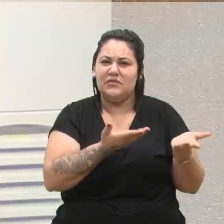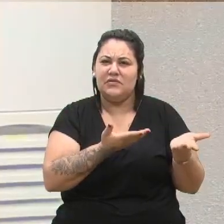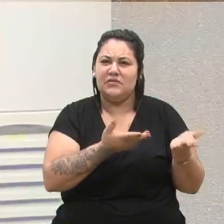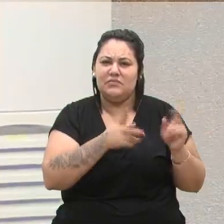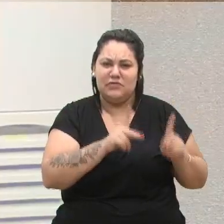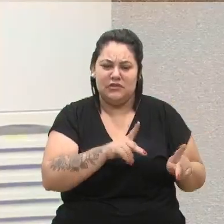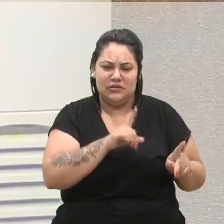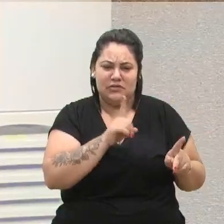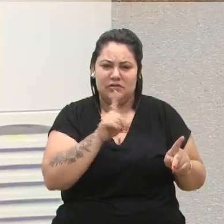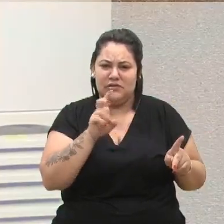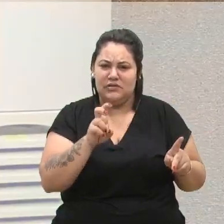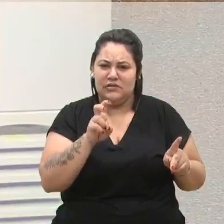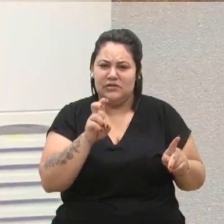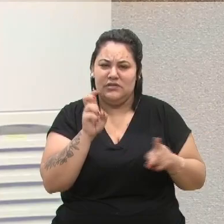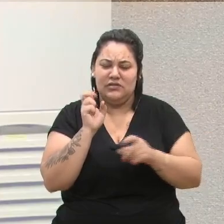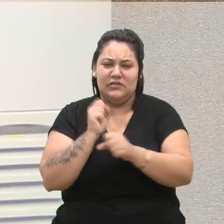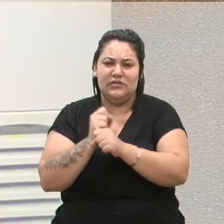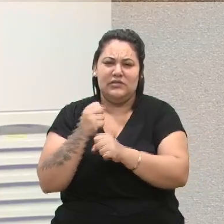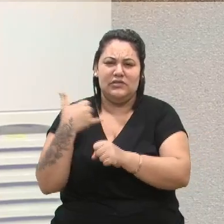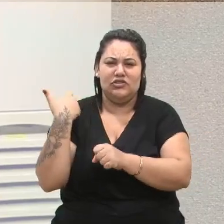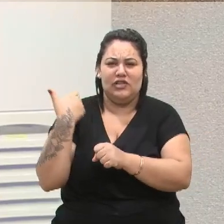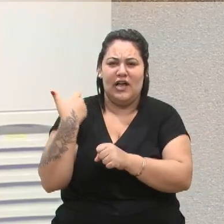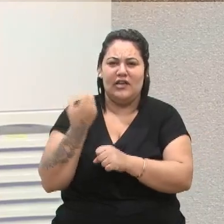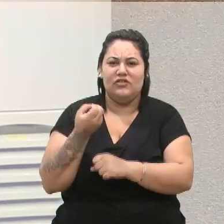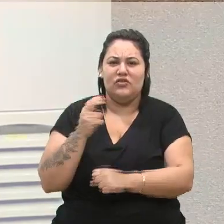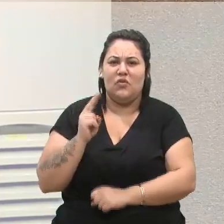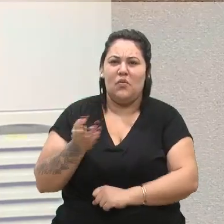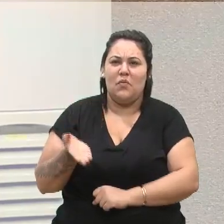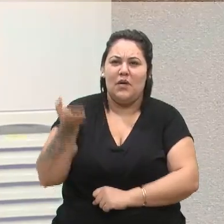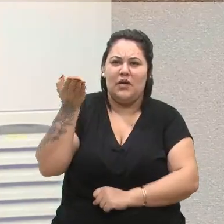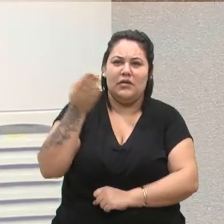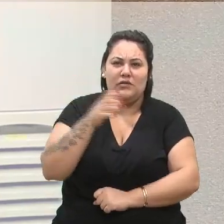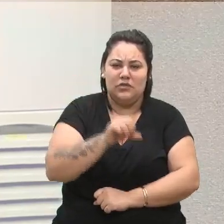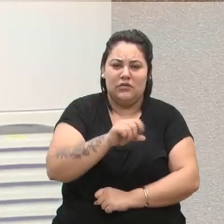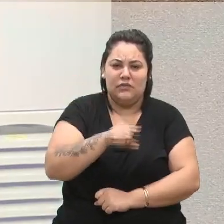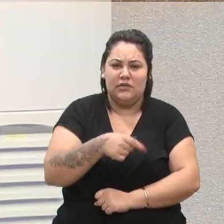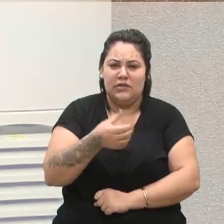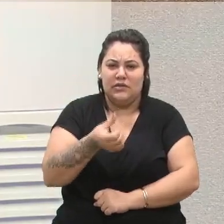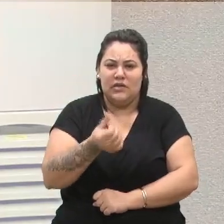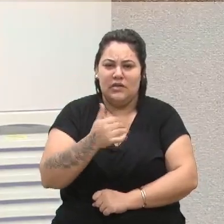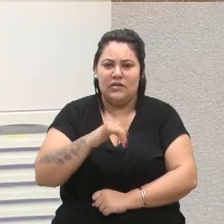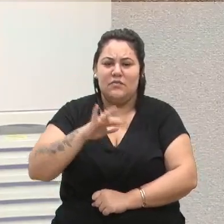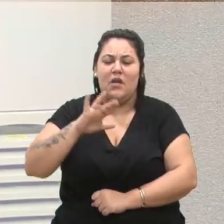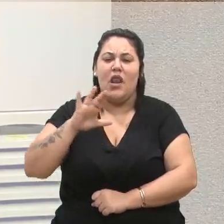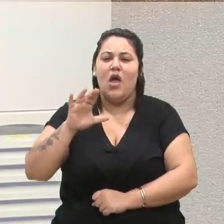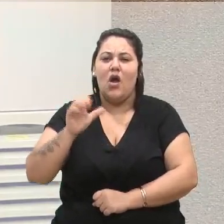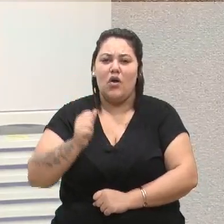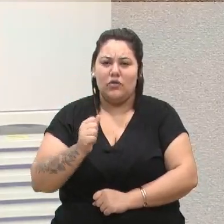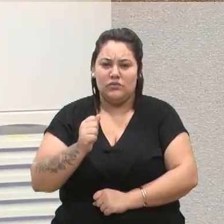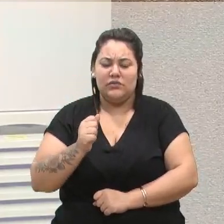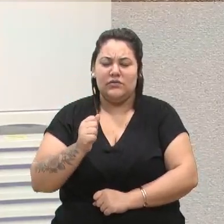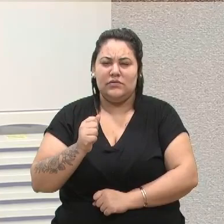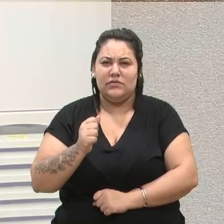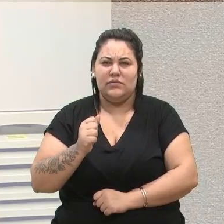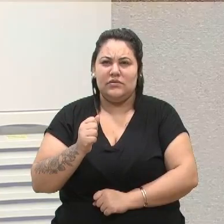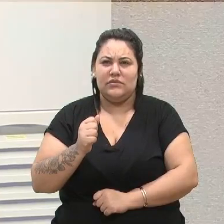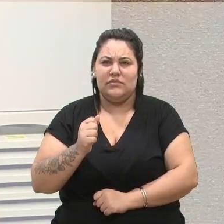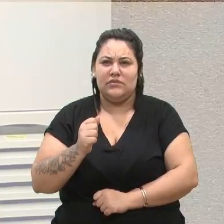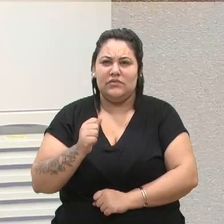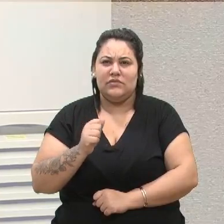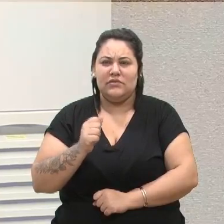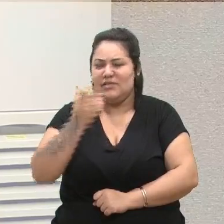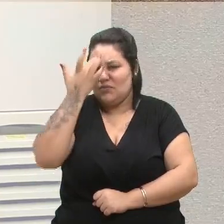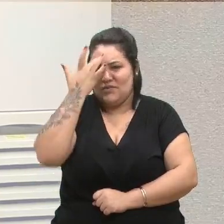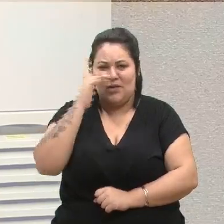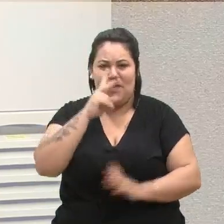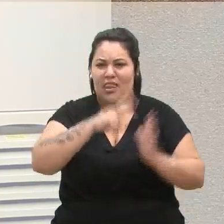15 anos ou mais são 9,6 milhões de pessoas, 9,6 milhões de pessoas são analfabetas.